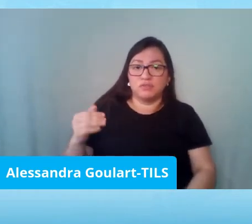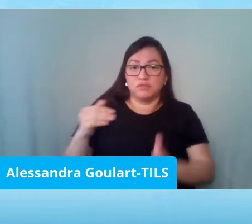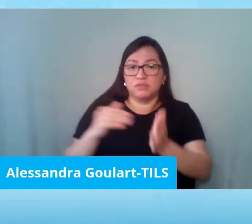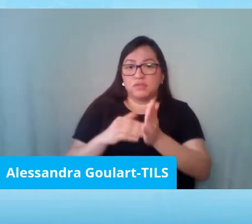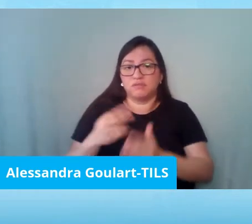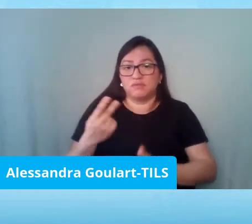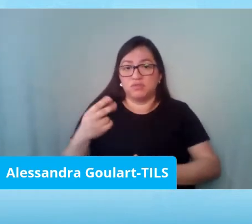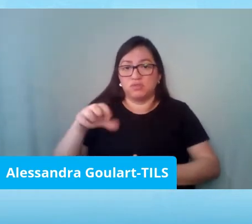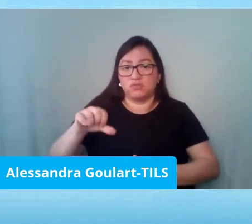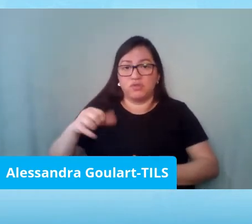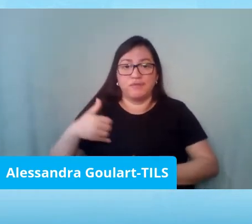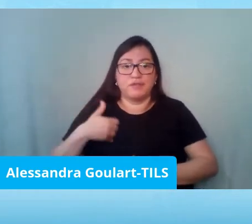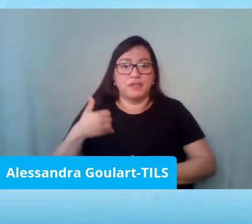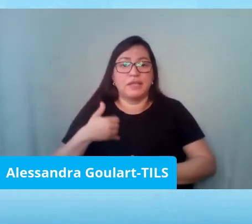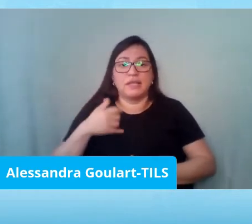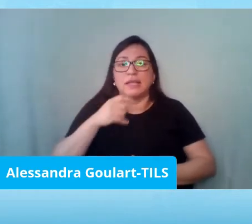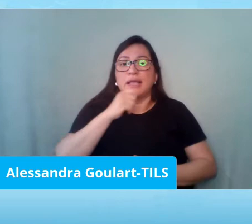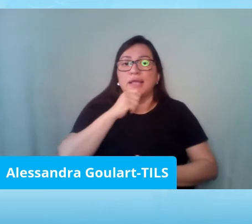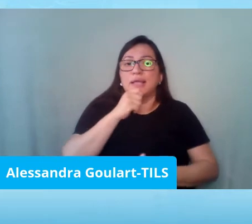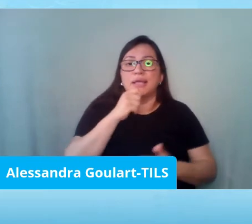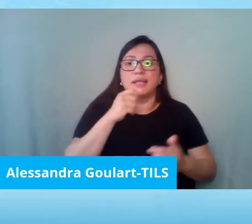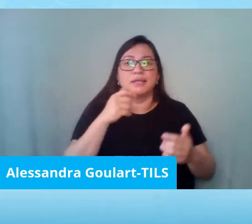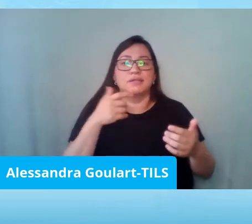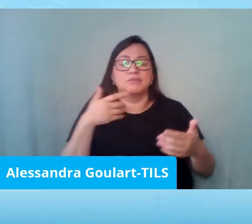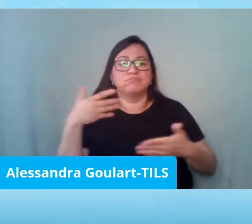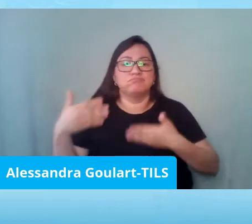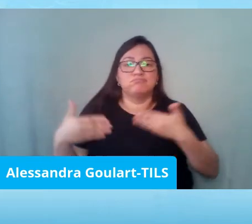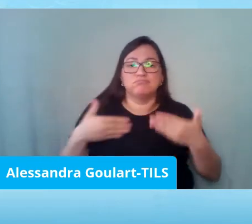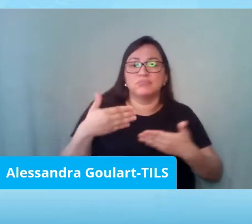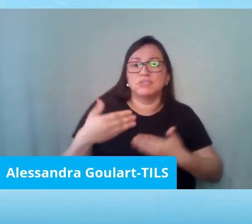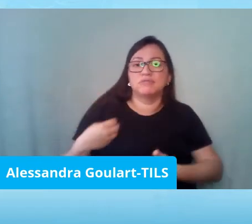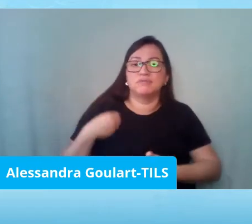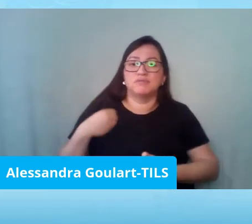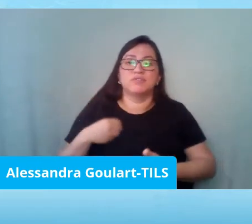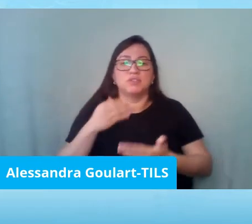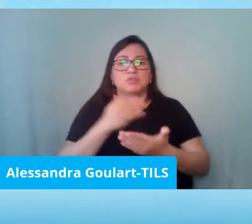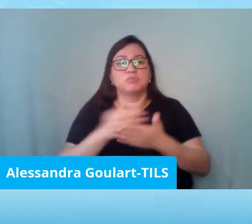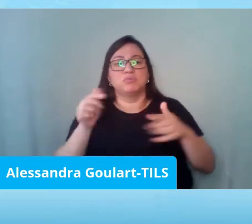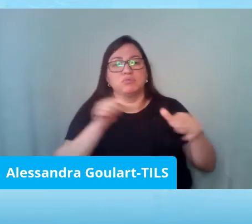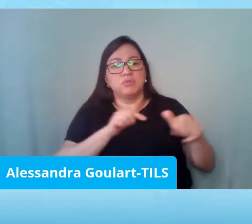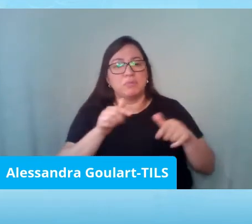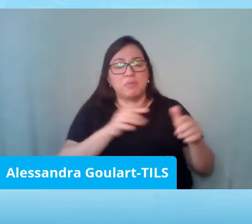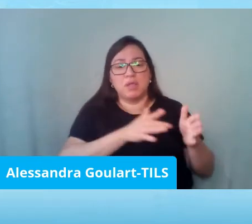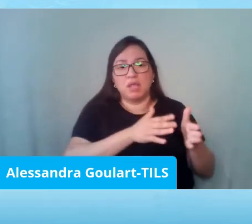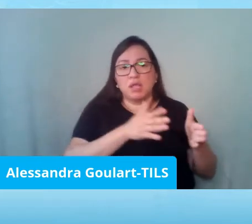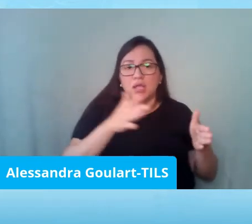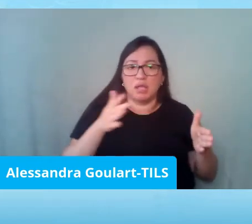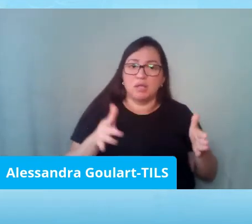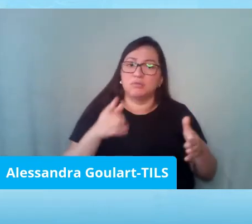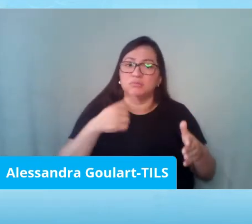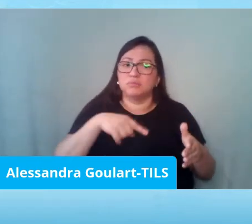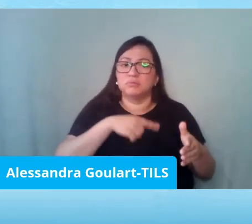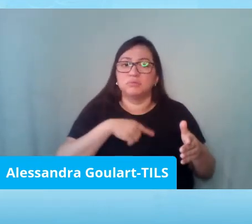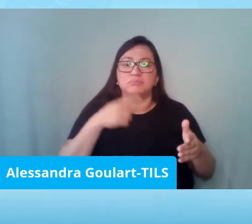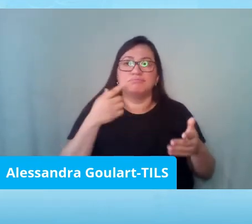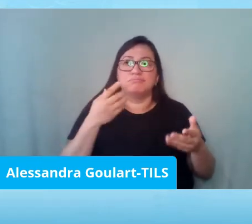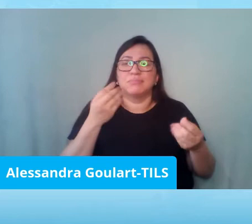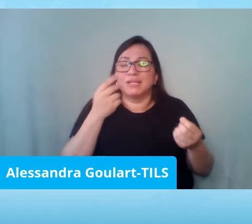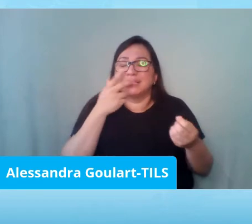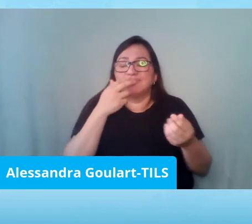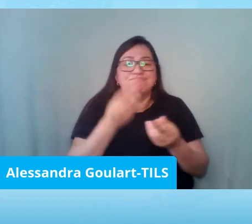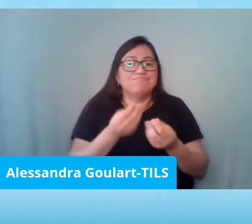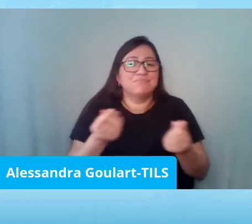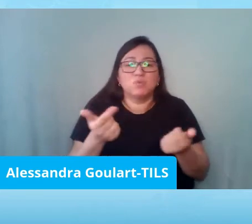ainda estão se, né, colocando na vida em relação ao trabalho. Então, são as que estão mais vulneráveis, né?